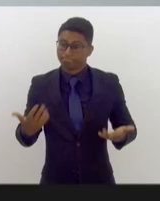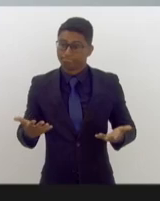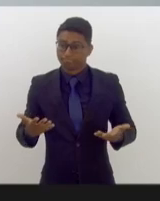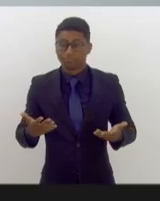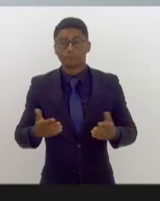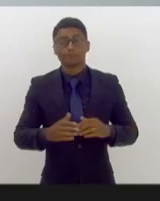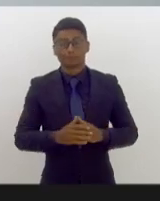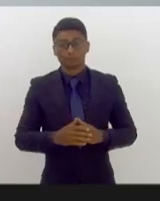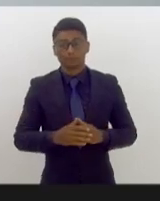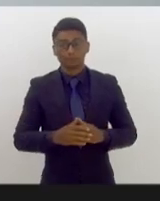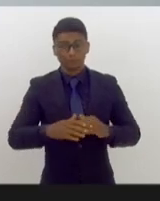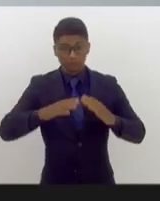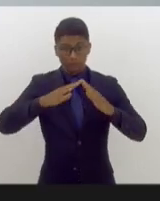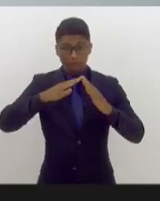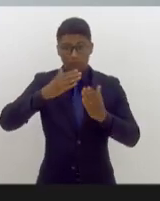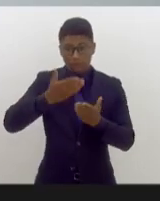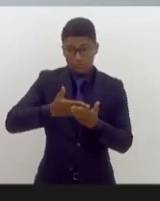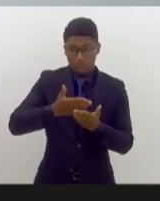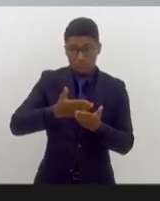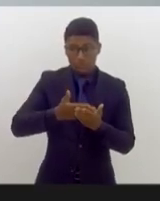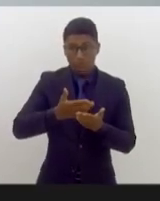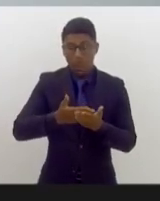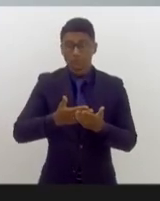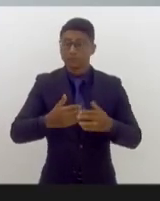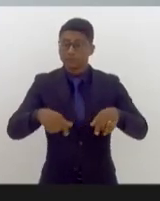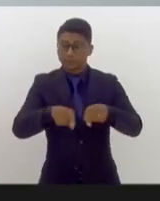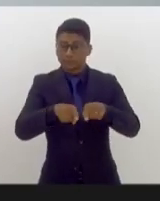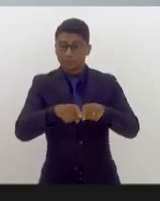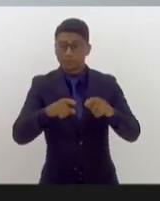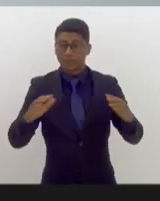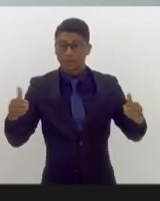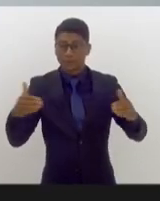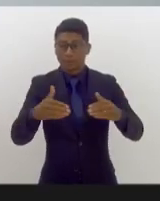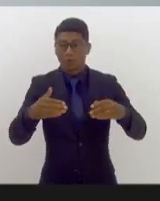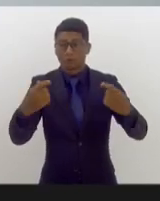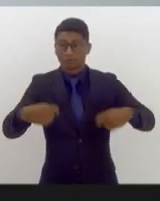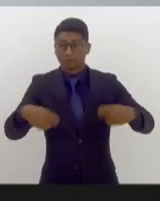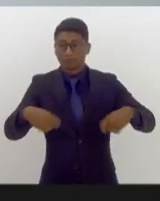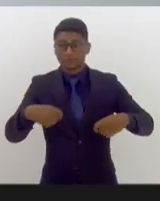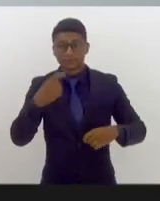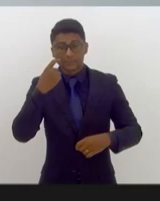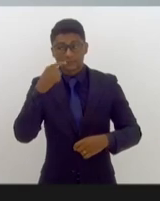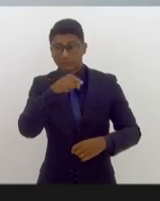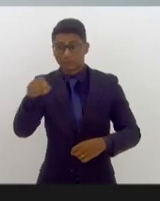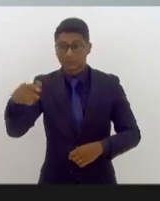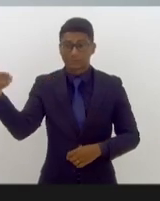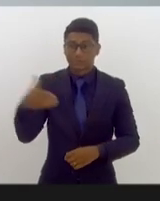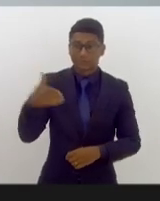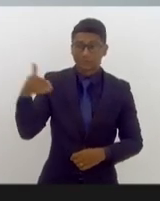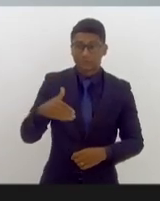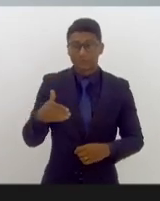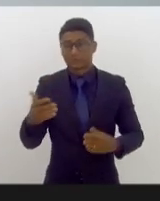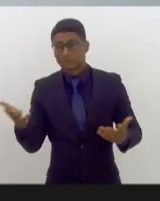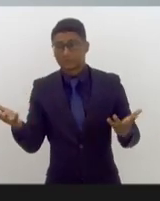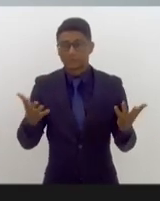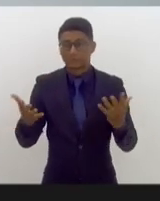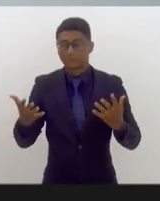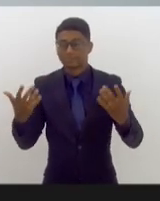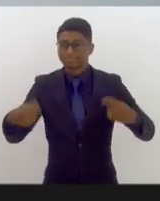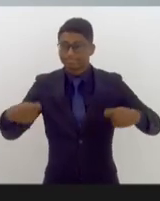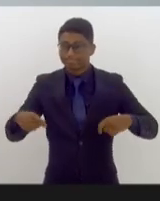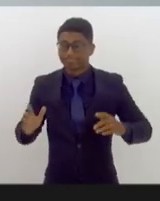estudante na sala de aula com esses serviços precarizados. E eu, por exemplo, posso dizer que muitos deles,